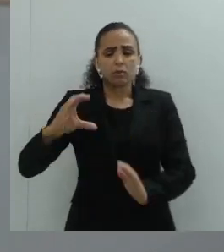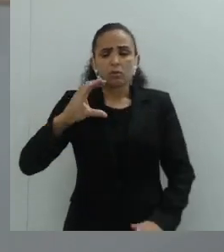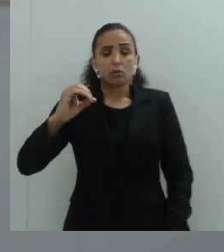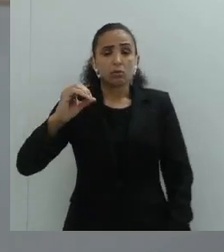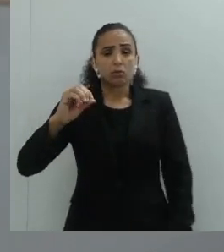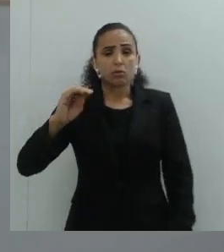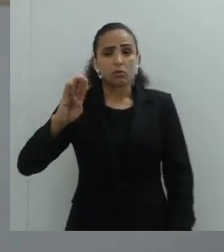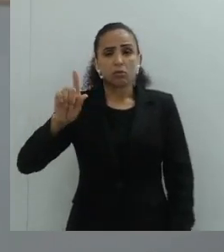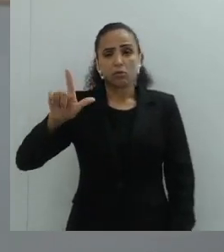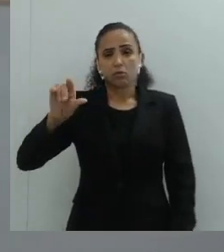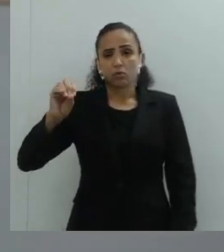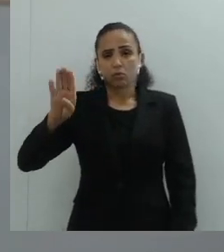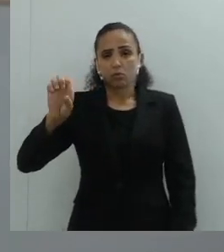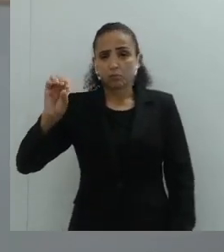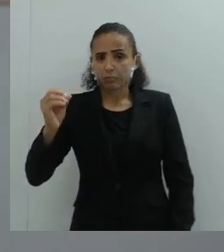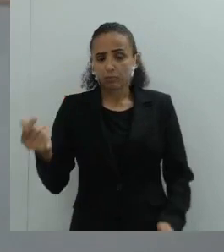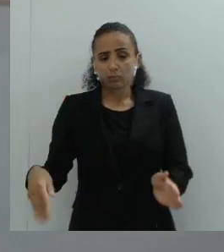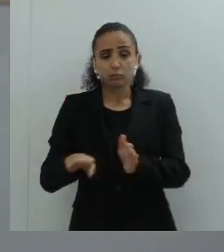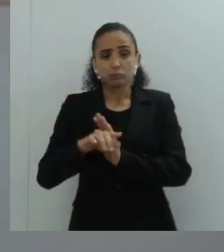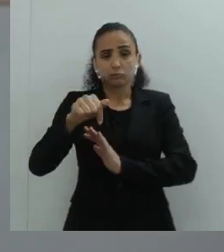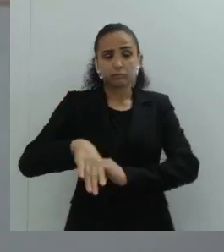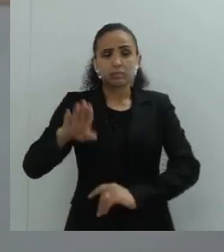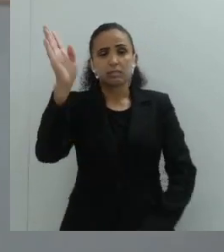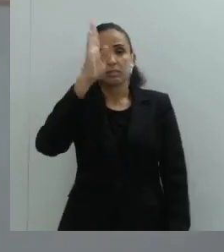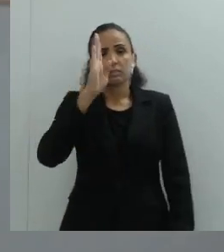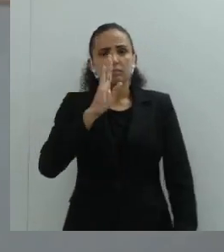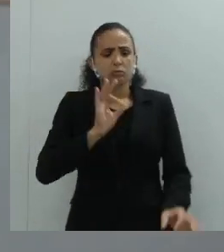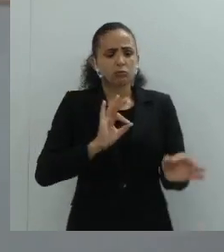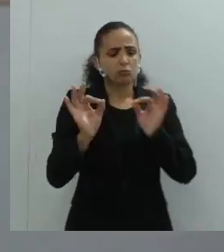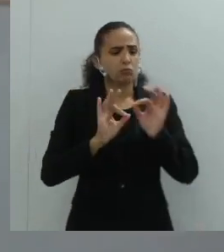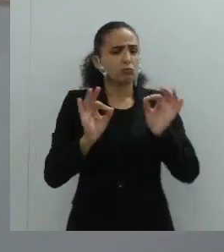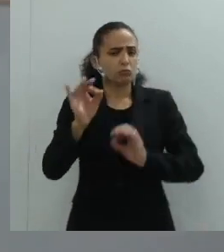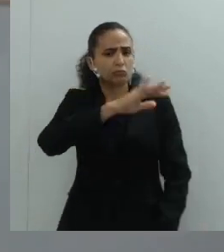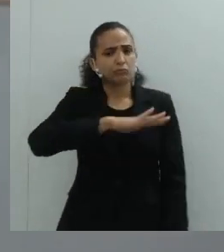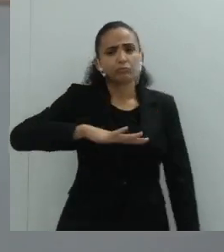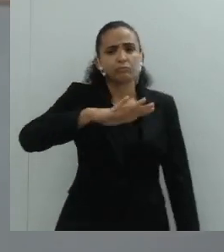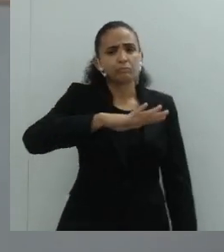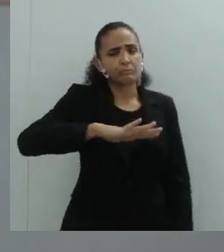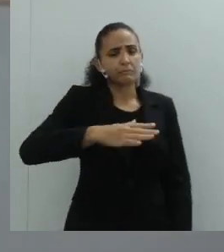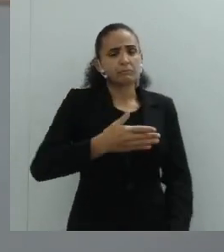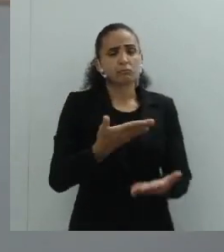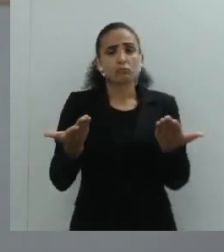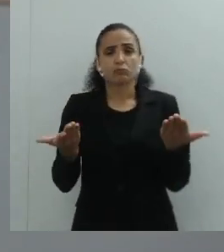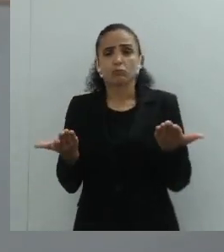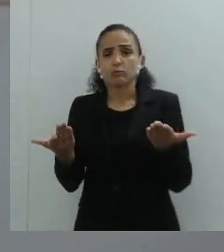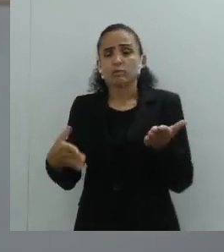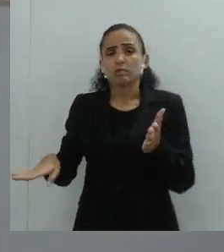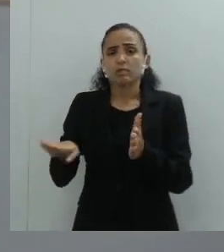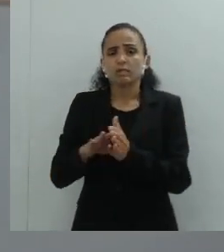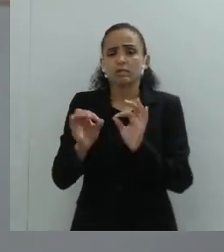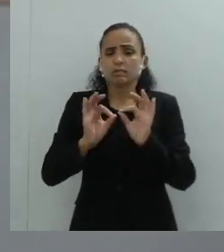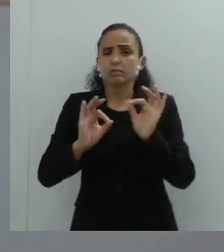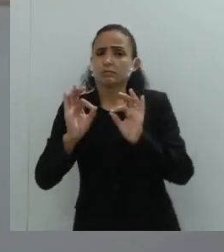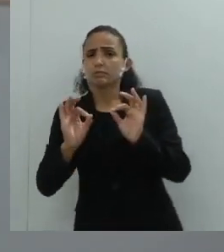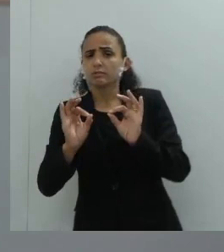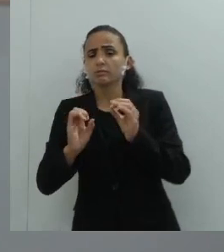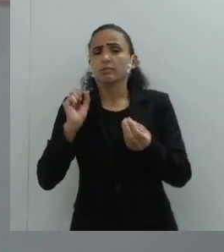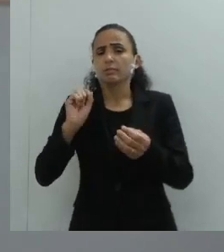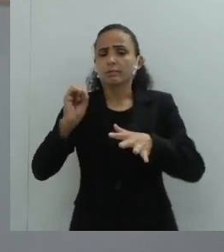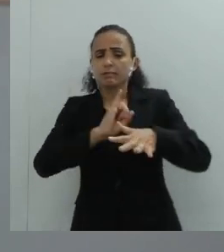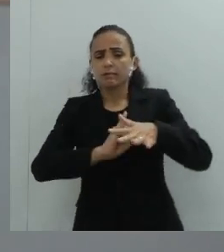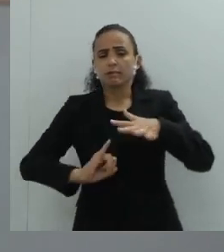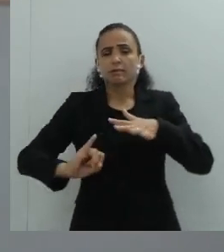pela América, né, com suas descobertas de novos territórios, né, porque quando ele chega na ilha do Caribe,